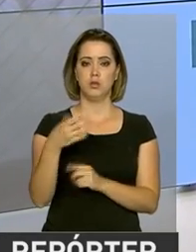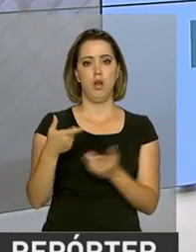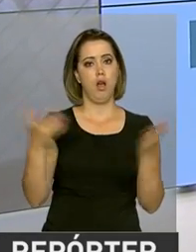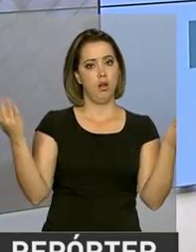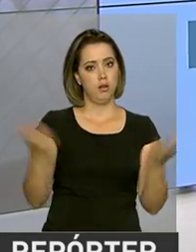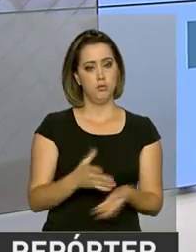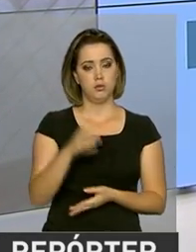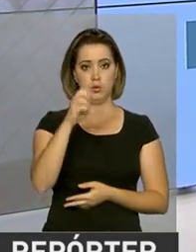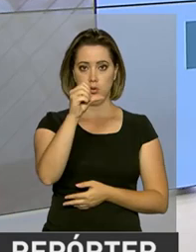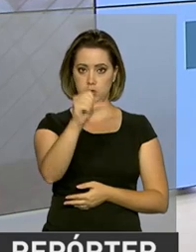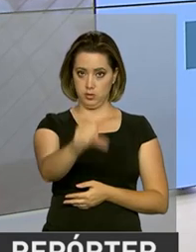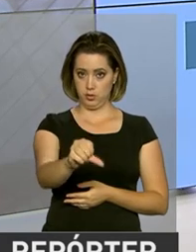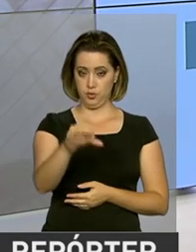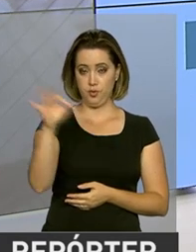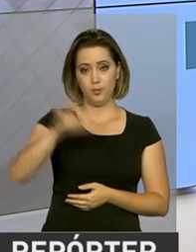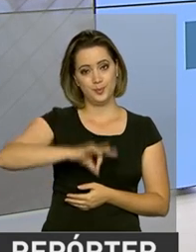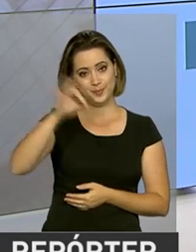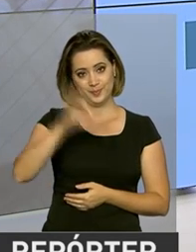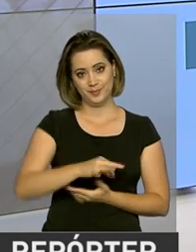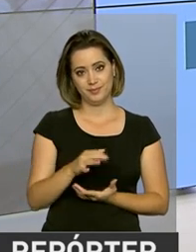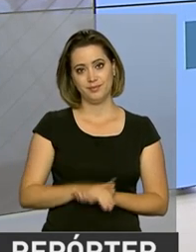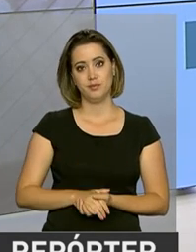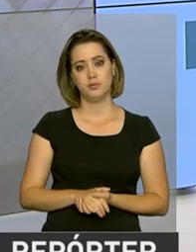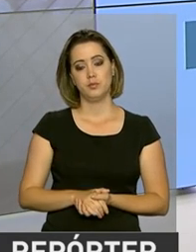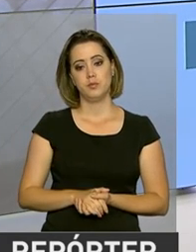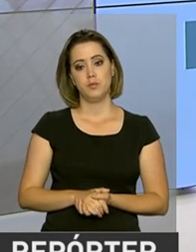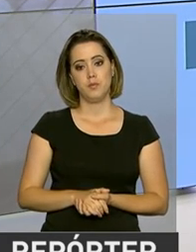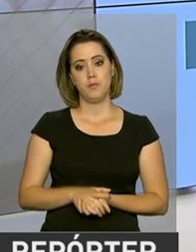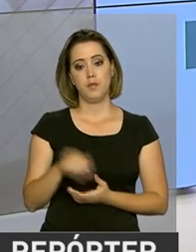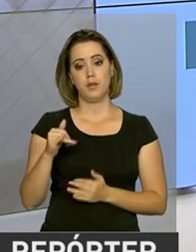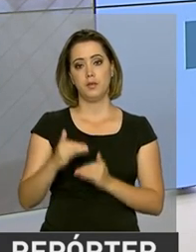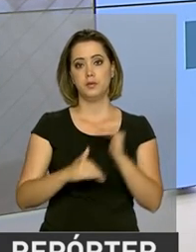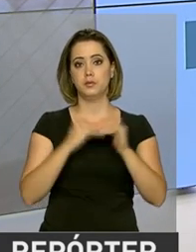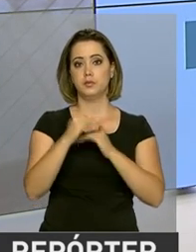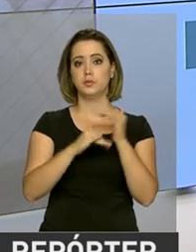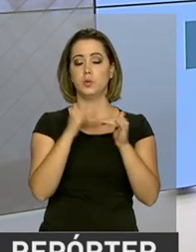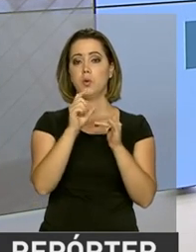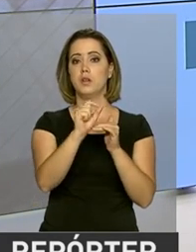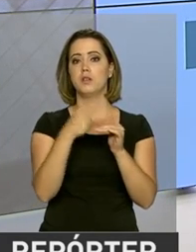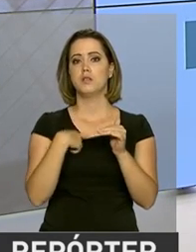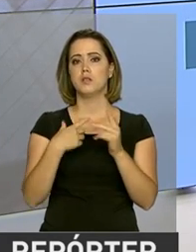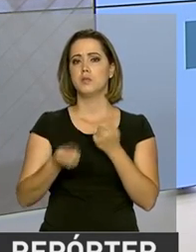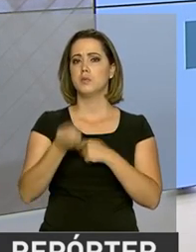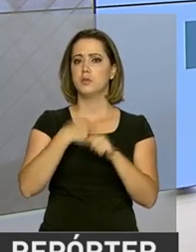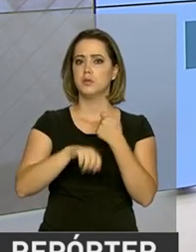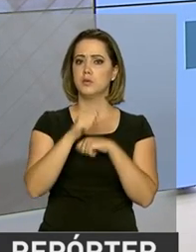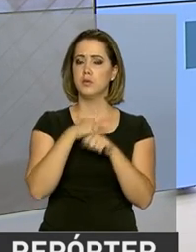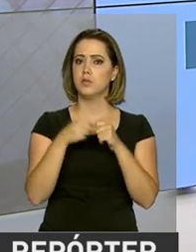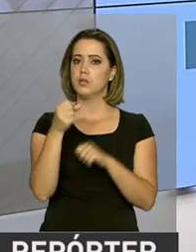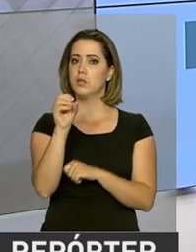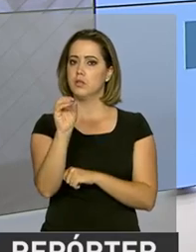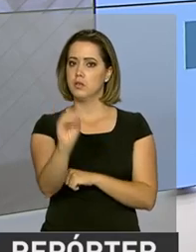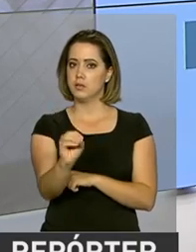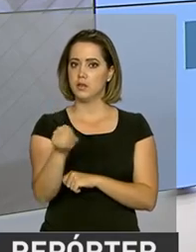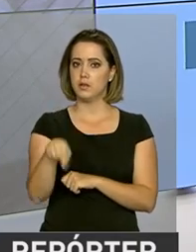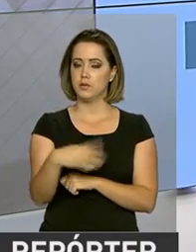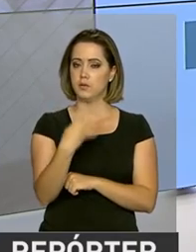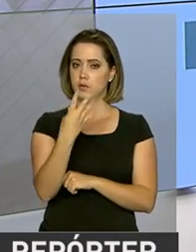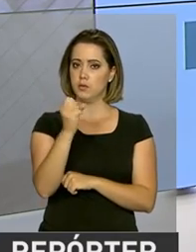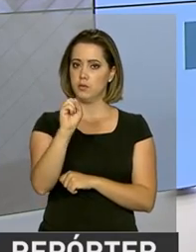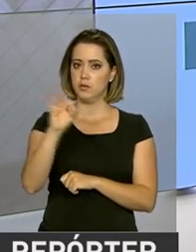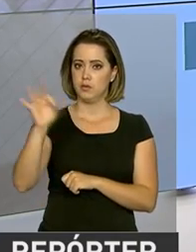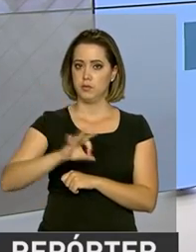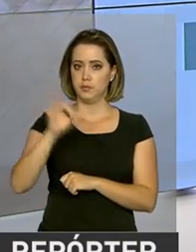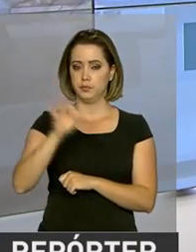9,25% para 99% e o crescimento estimado da economia ficou em 0,48